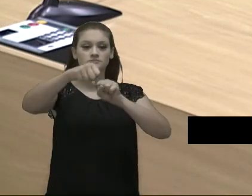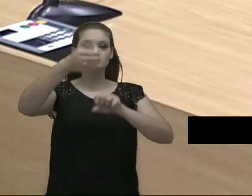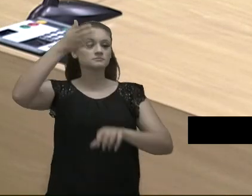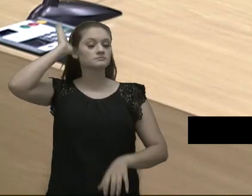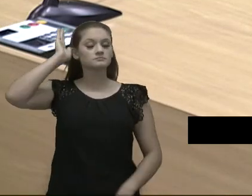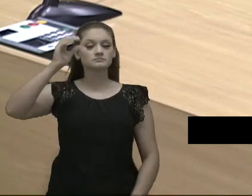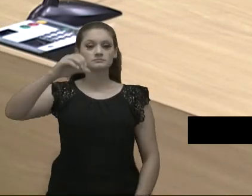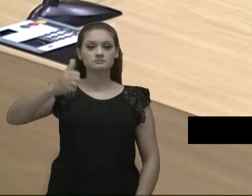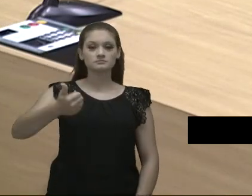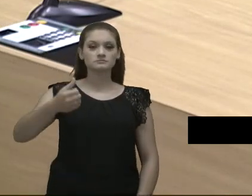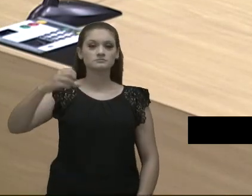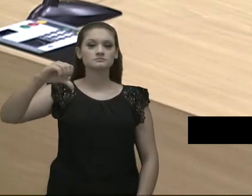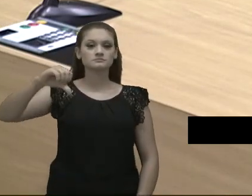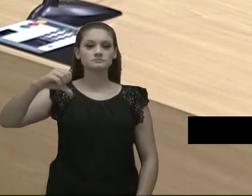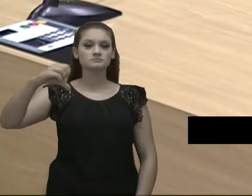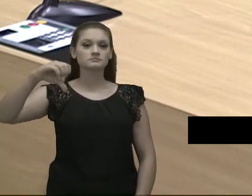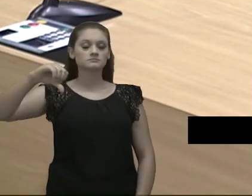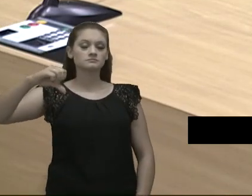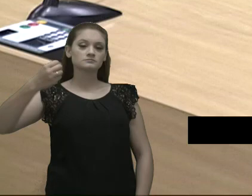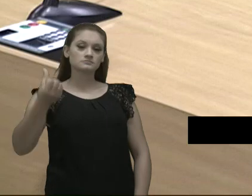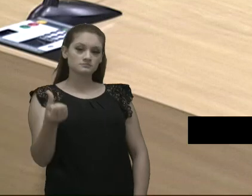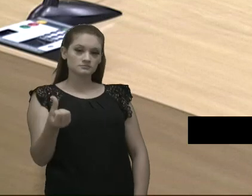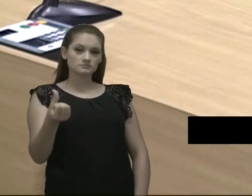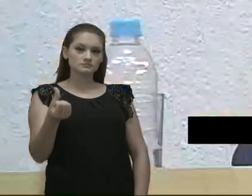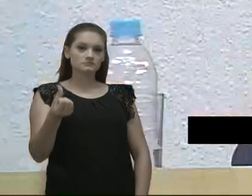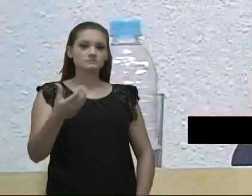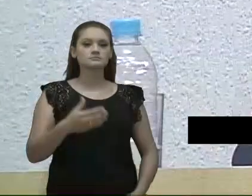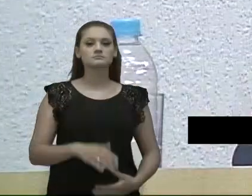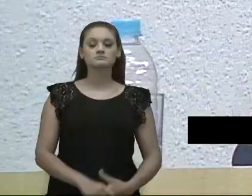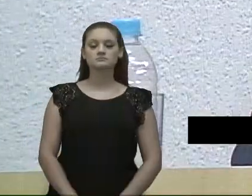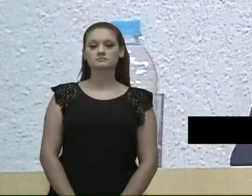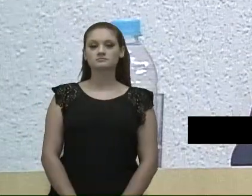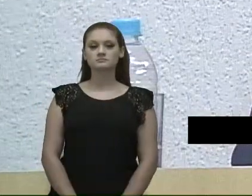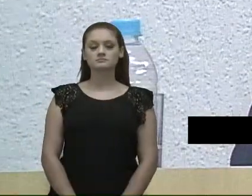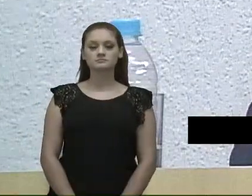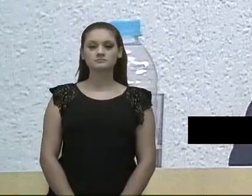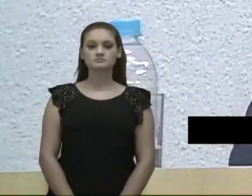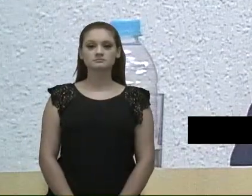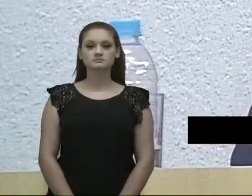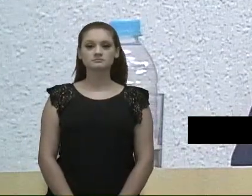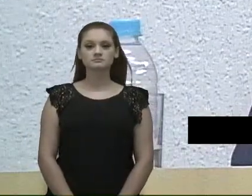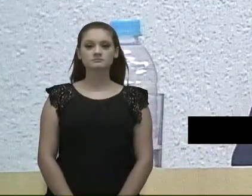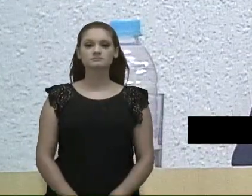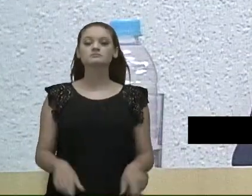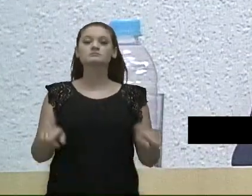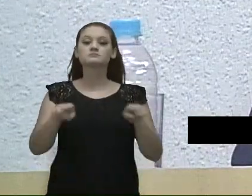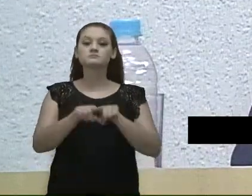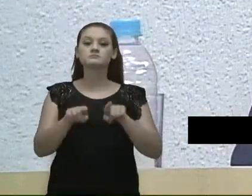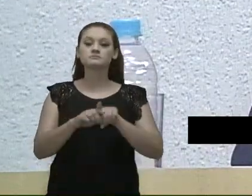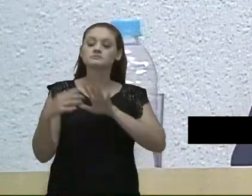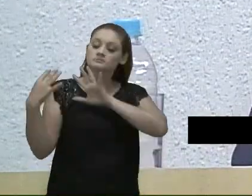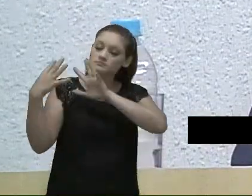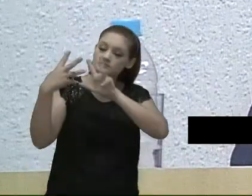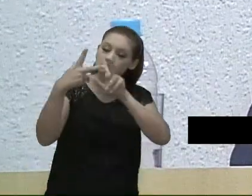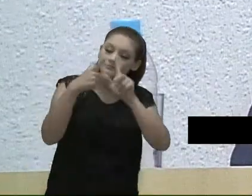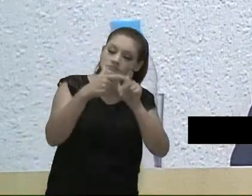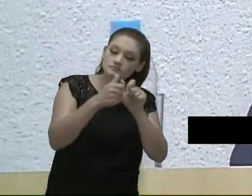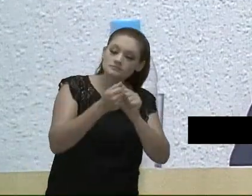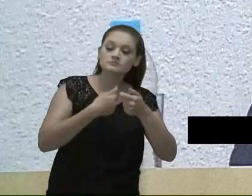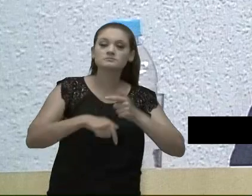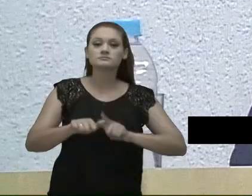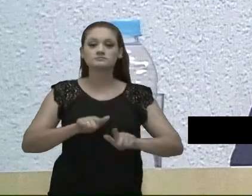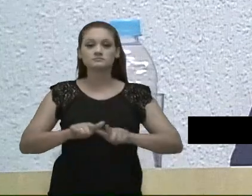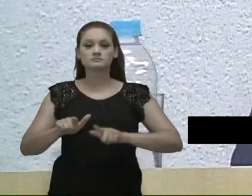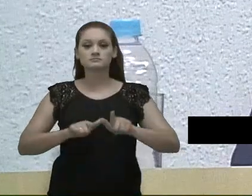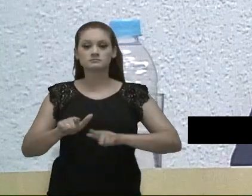1996. Então, dentro de todas essas atribuições